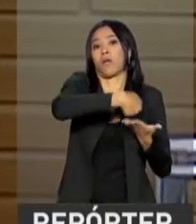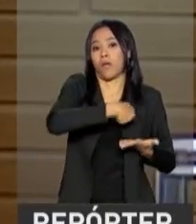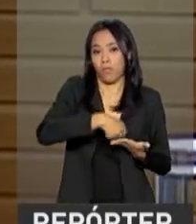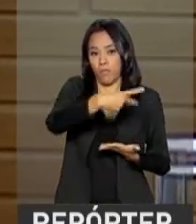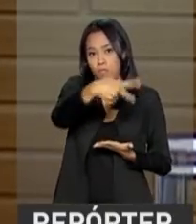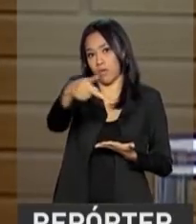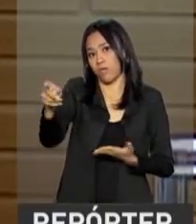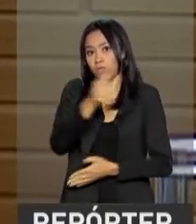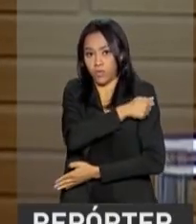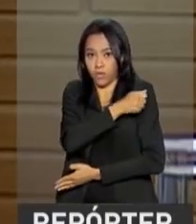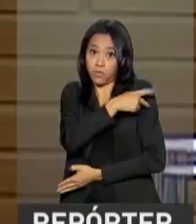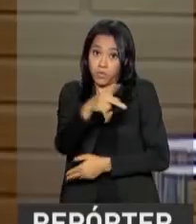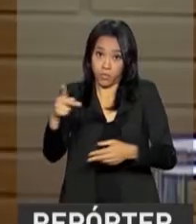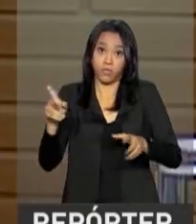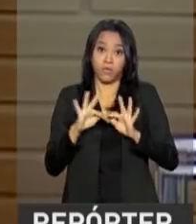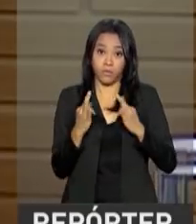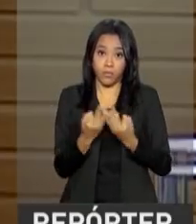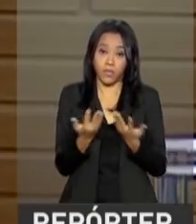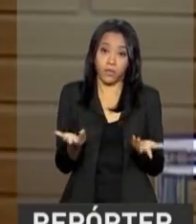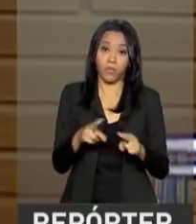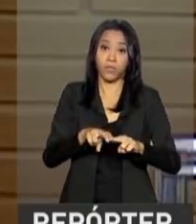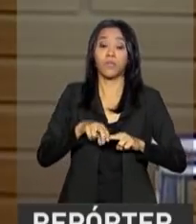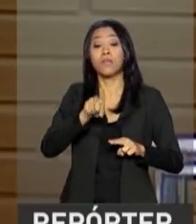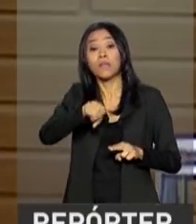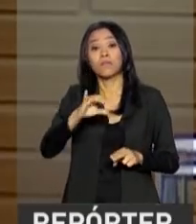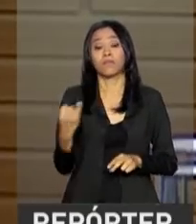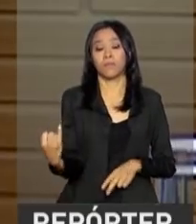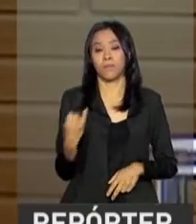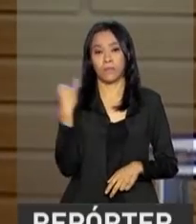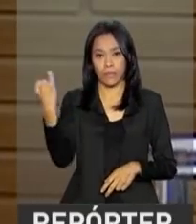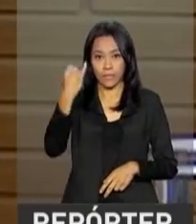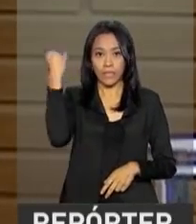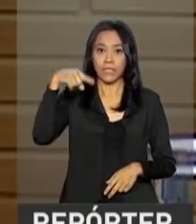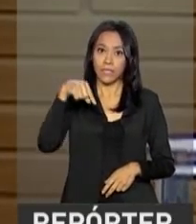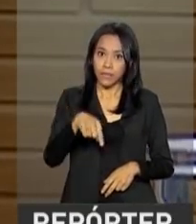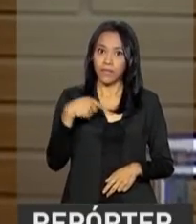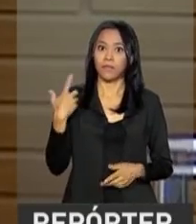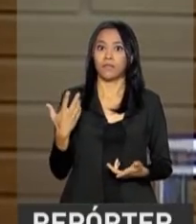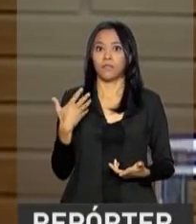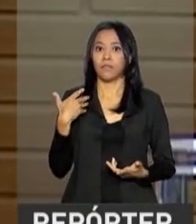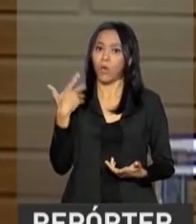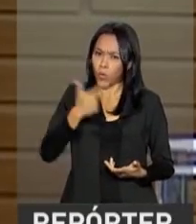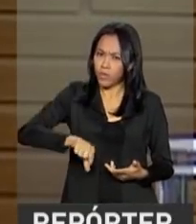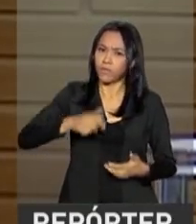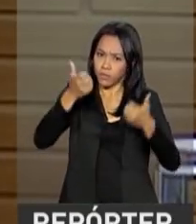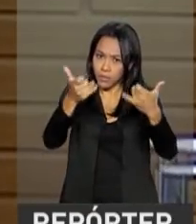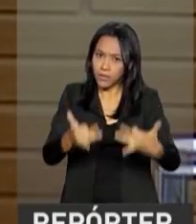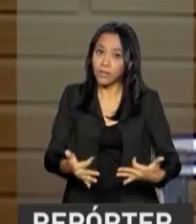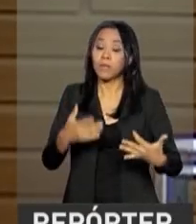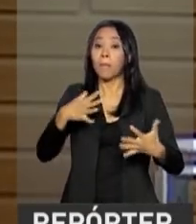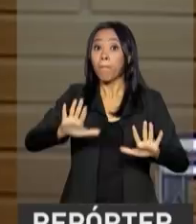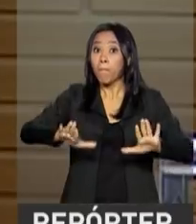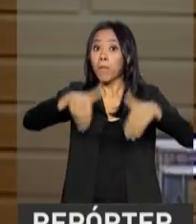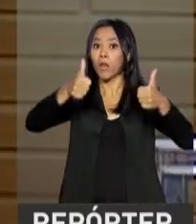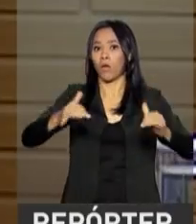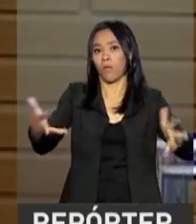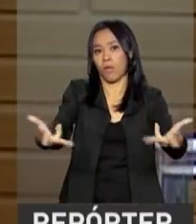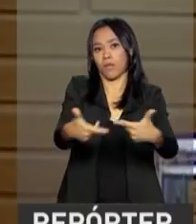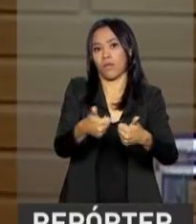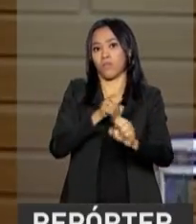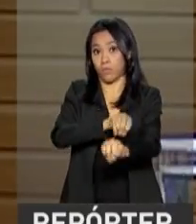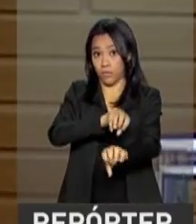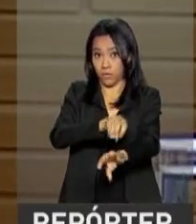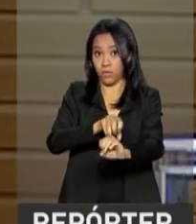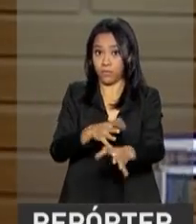da sua família portanto é muito importante é esse processo porque de novo temos que melhorar a qualidade da educação